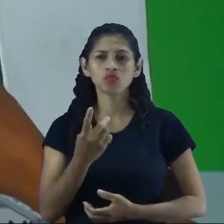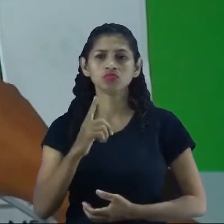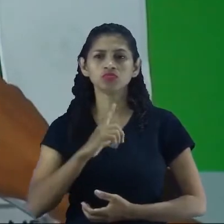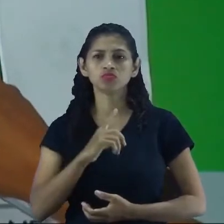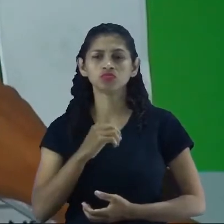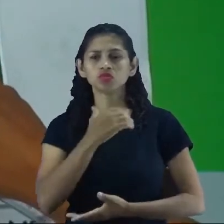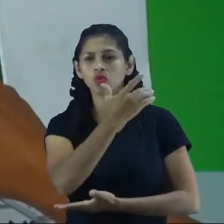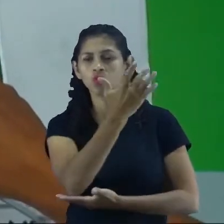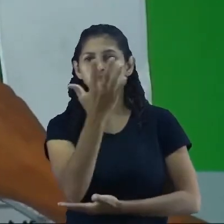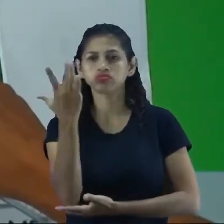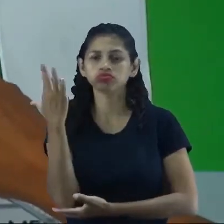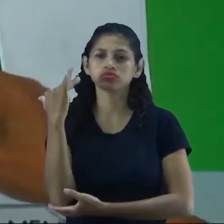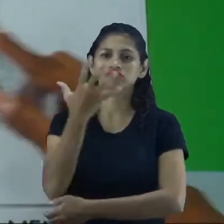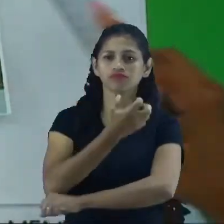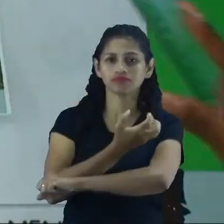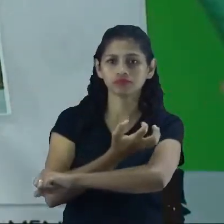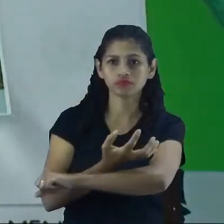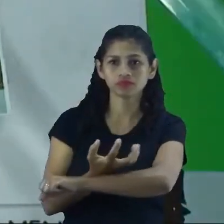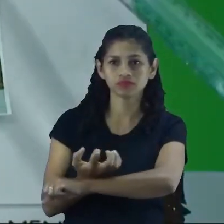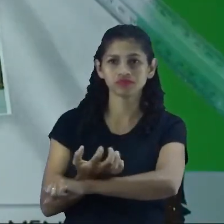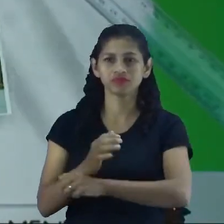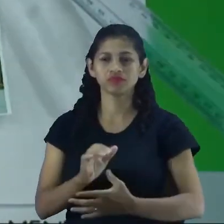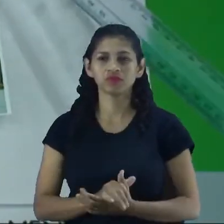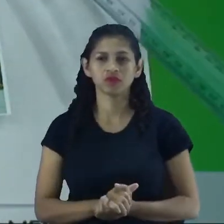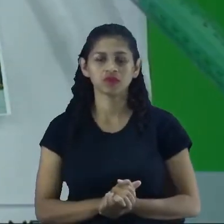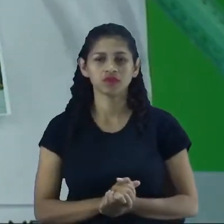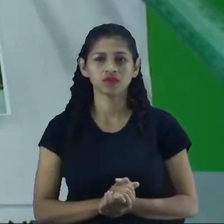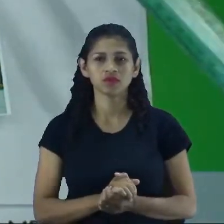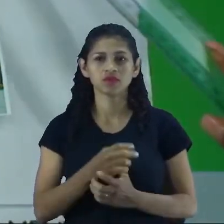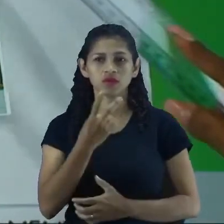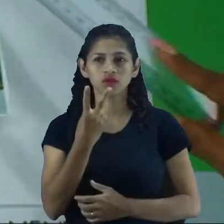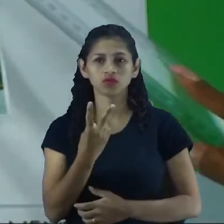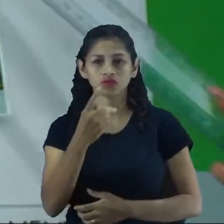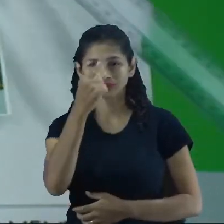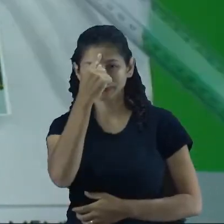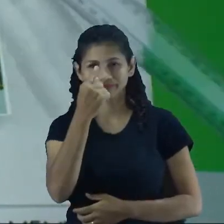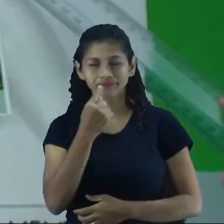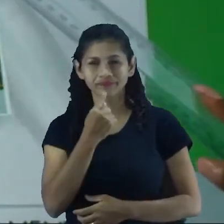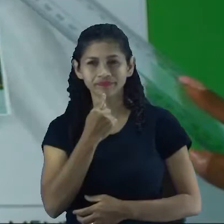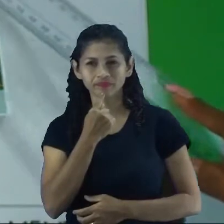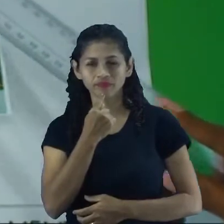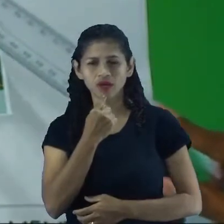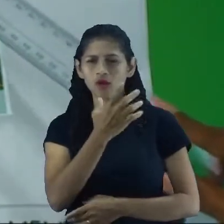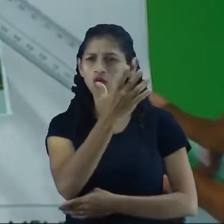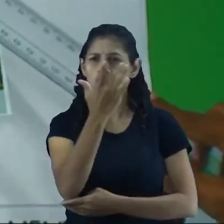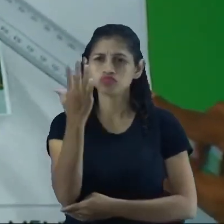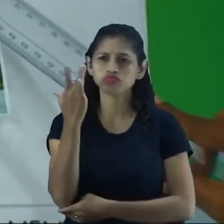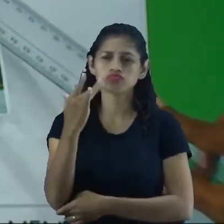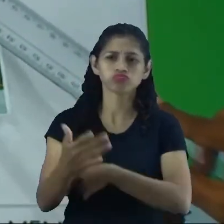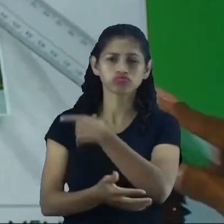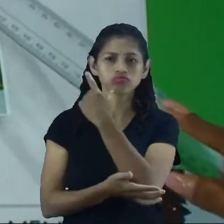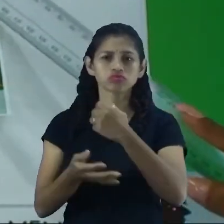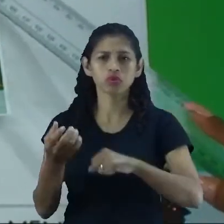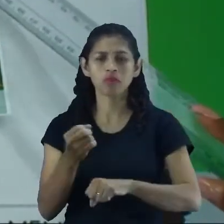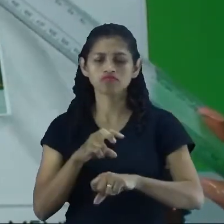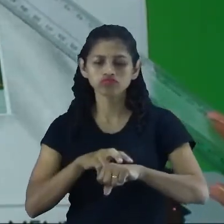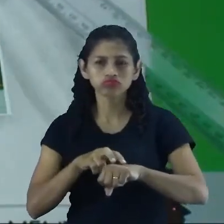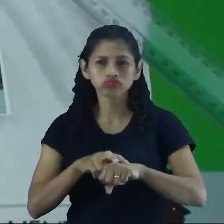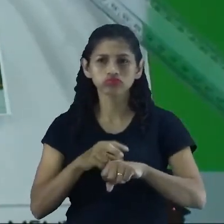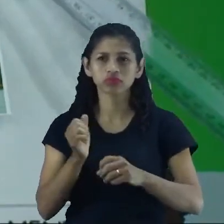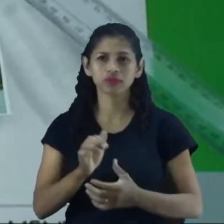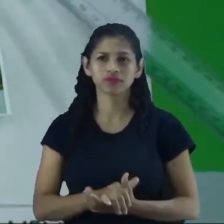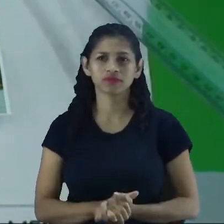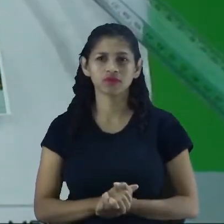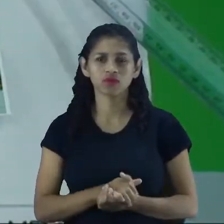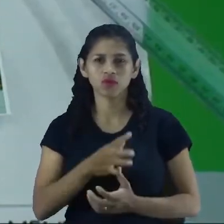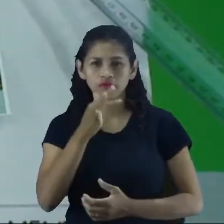árvores, gramas, certo? Na imagem 2 nós temos também bastante verde, árvores, né? Flores, e aqui